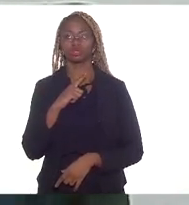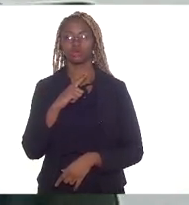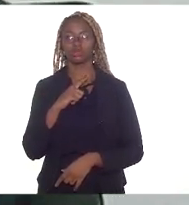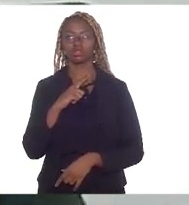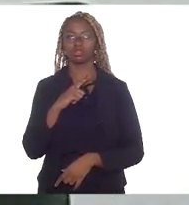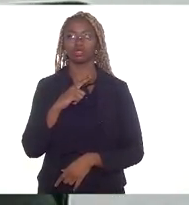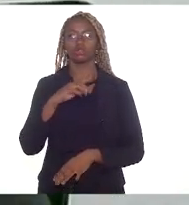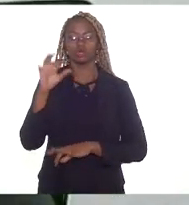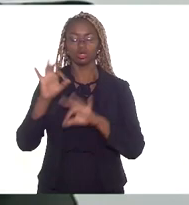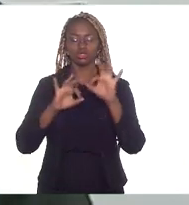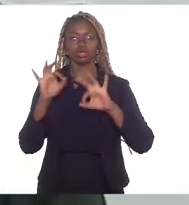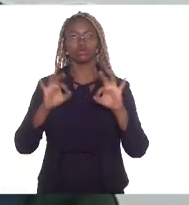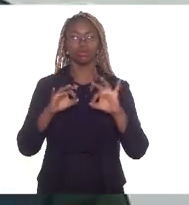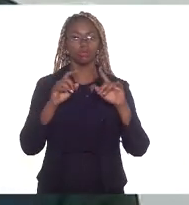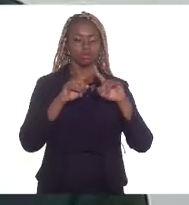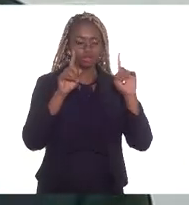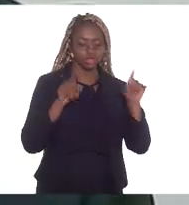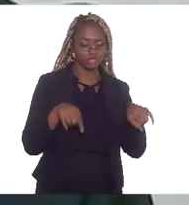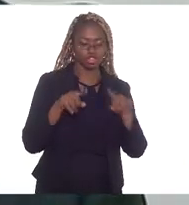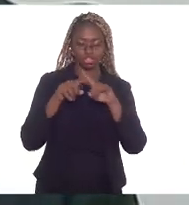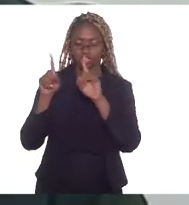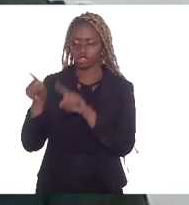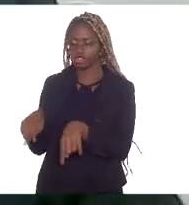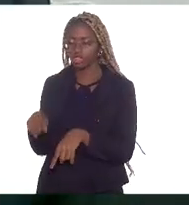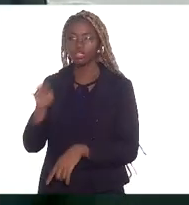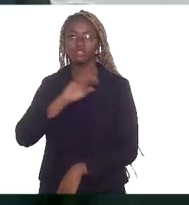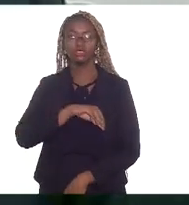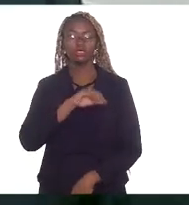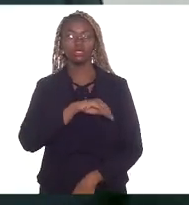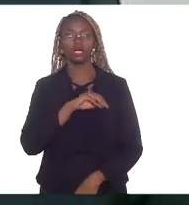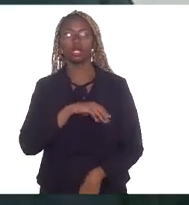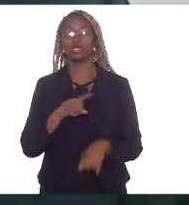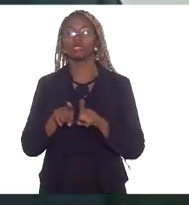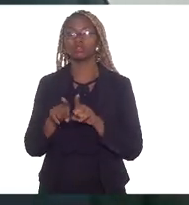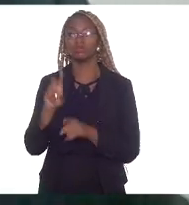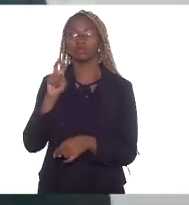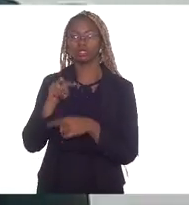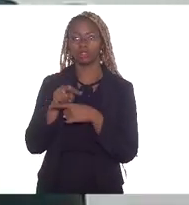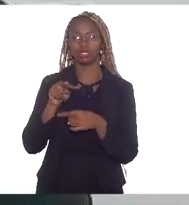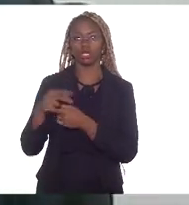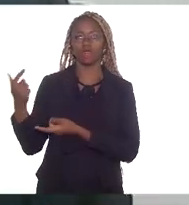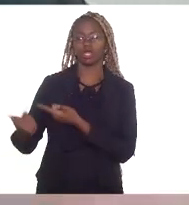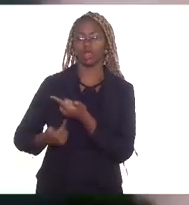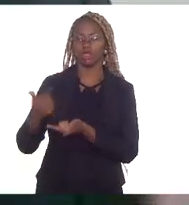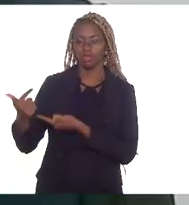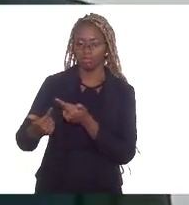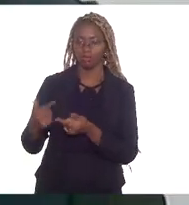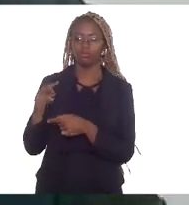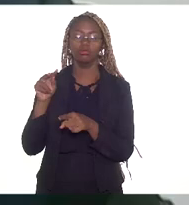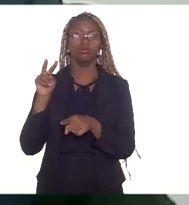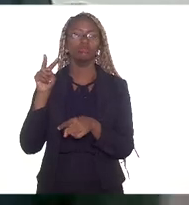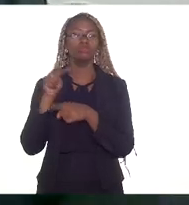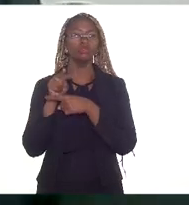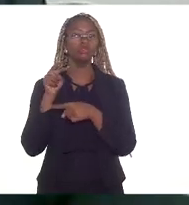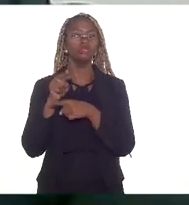de planos de cargos e salários, para que haja proteção de empregabilidade, para que haja proteção da possibilidade